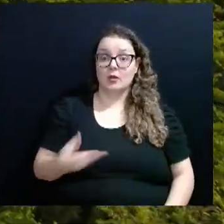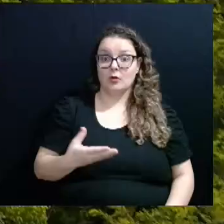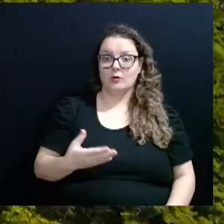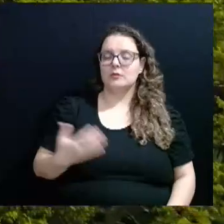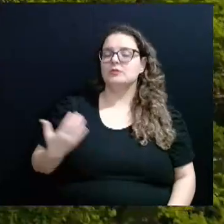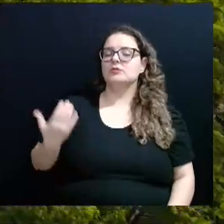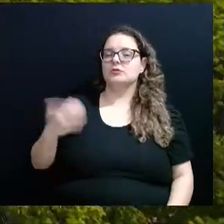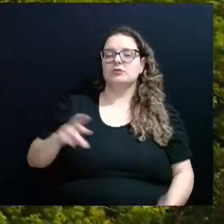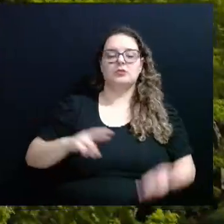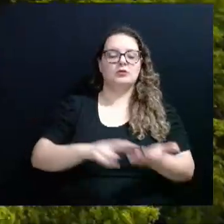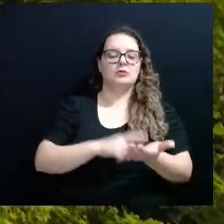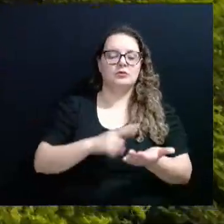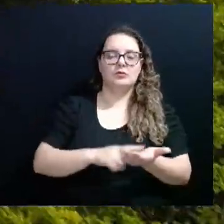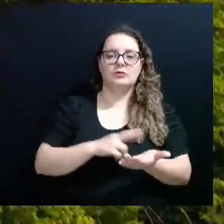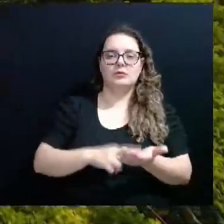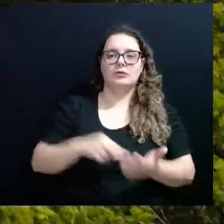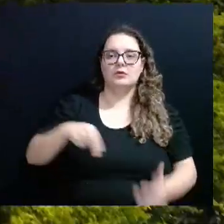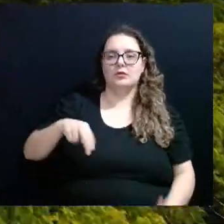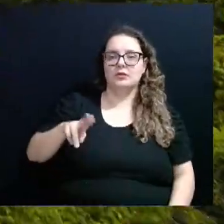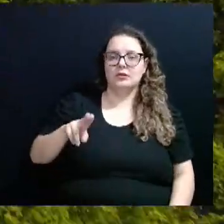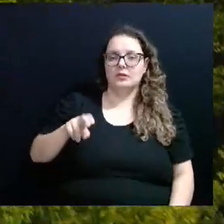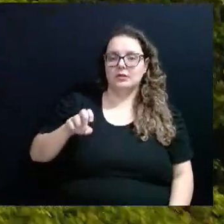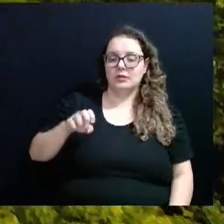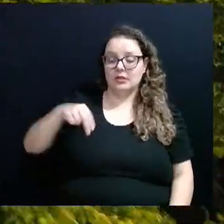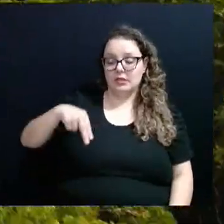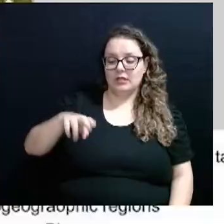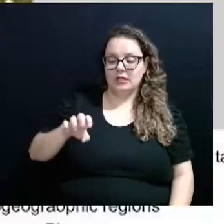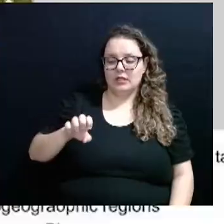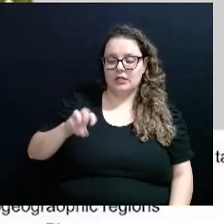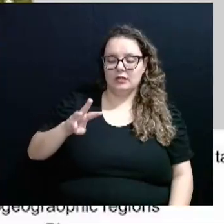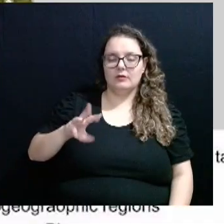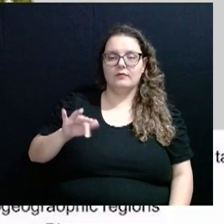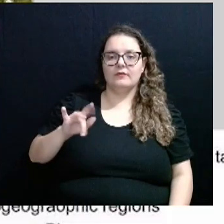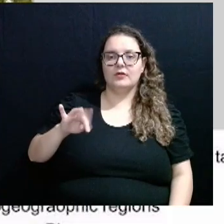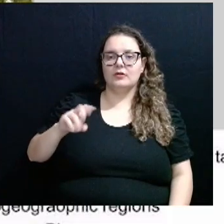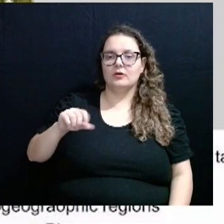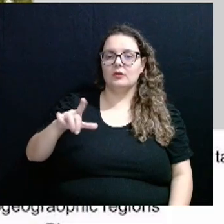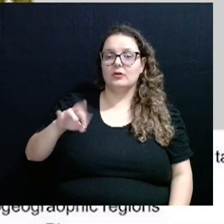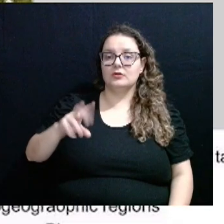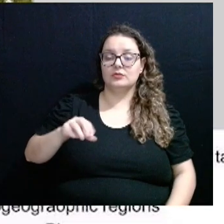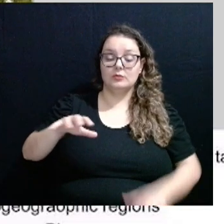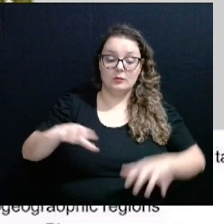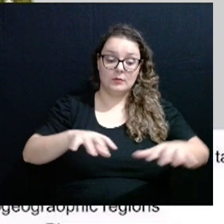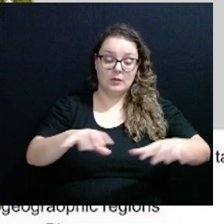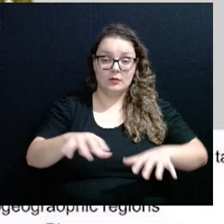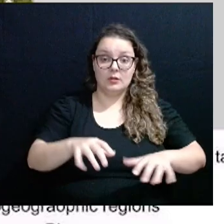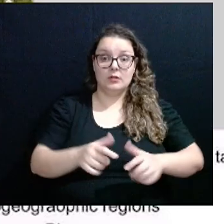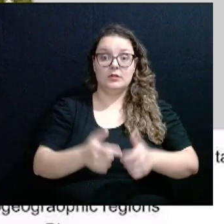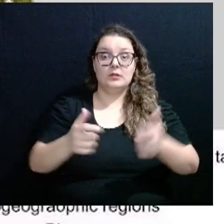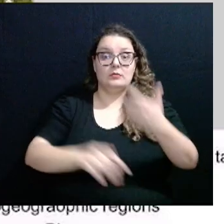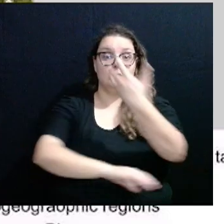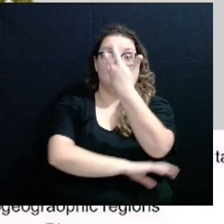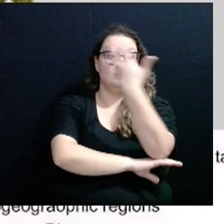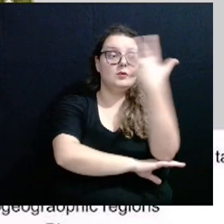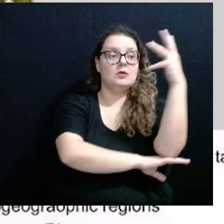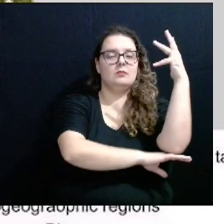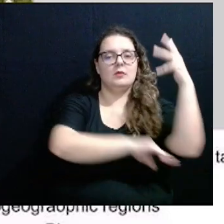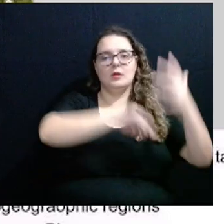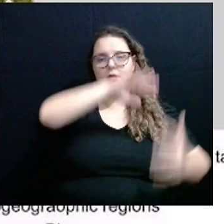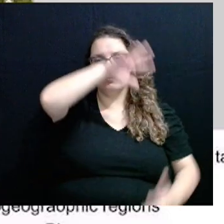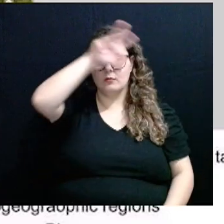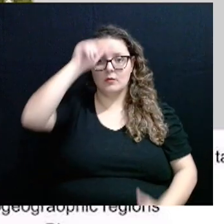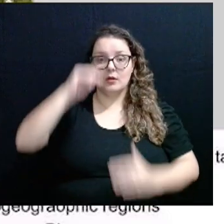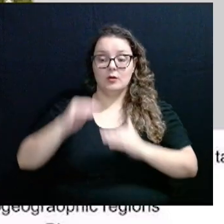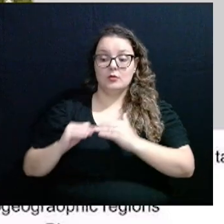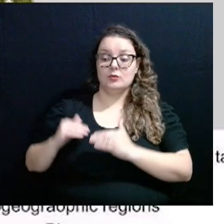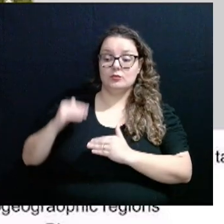New Phytologist mapeou a localização das maiores árvores da Amazônia que ultrapassam